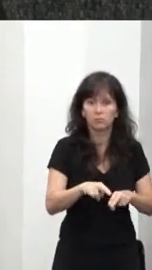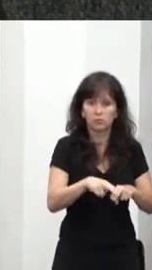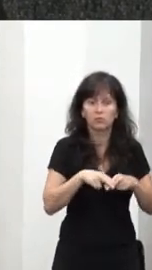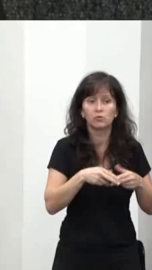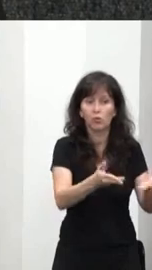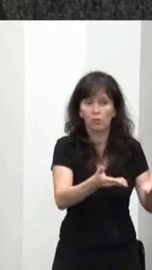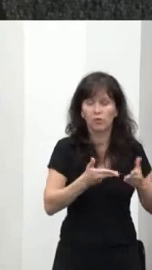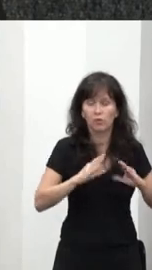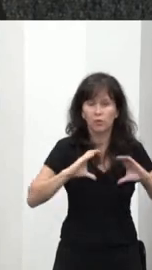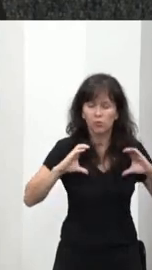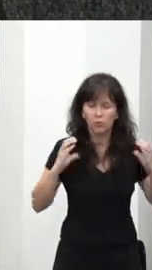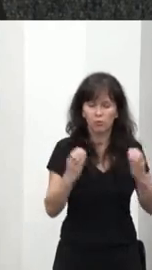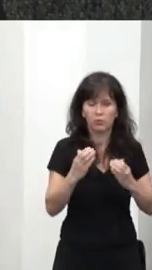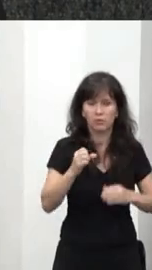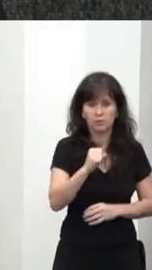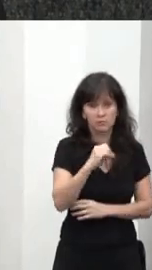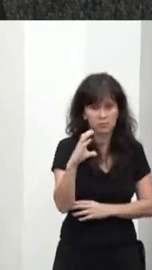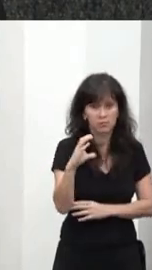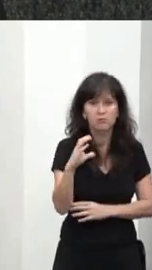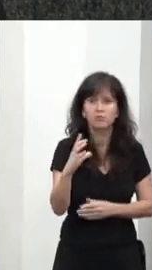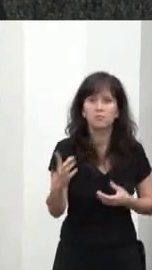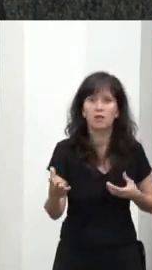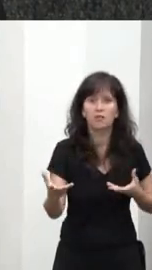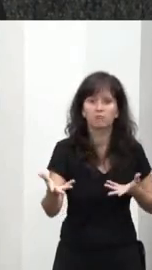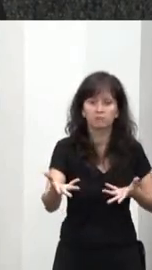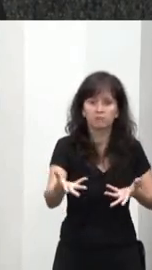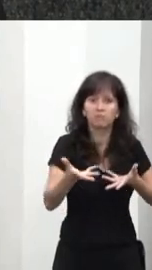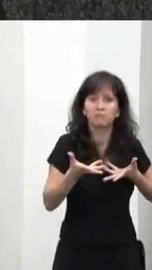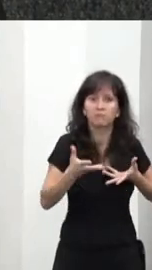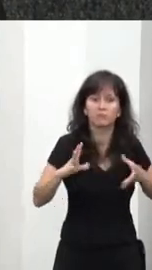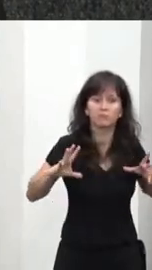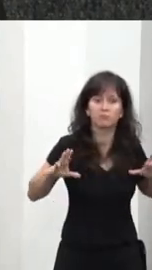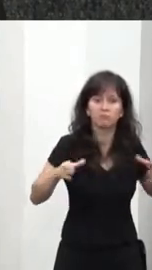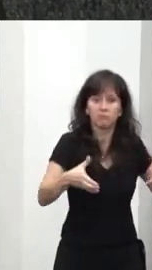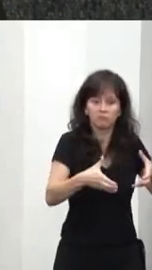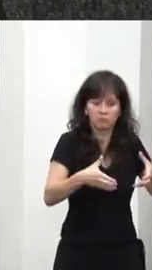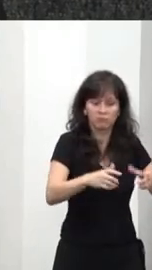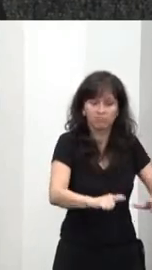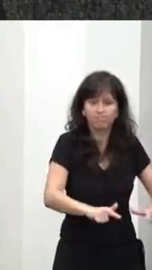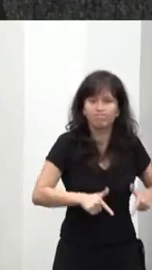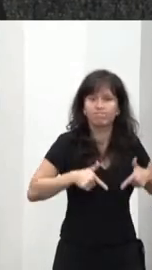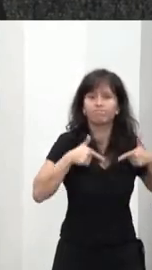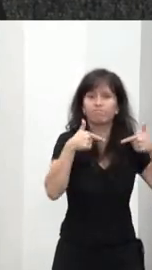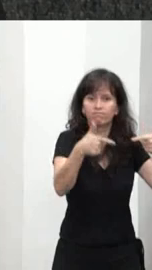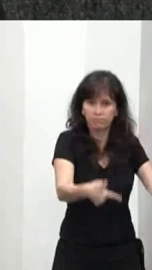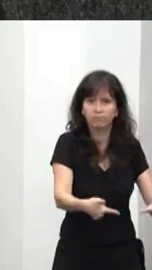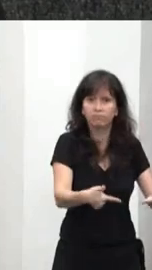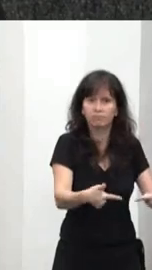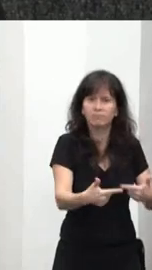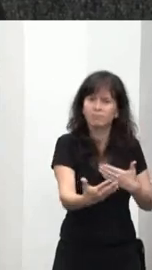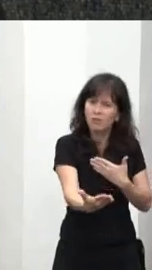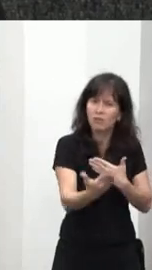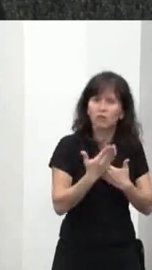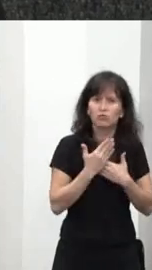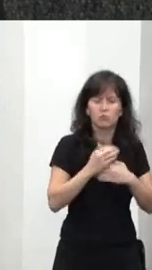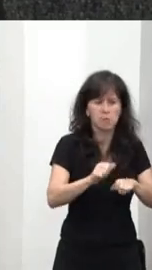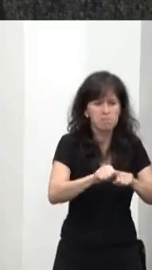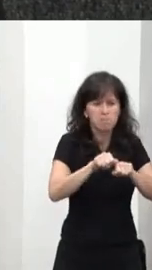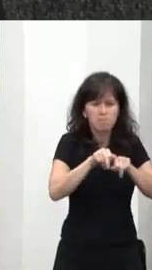Catarinense para juntar-se a nós numa grande Força Tarefa ajude-nos a ecoar